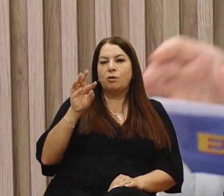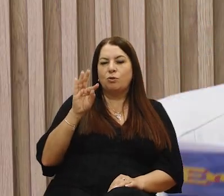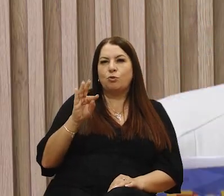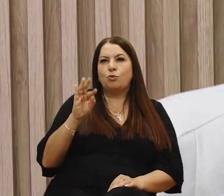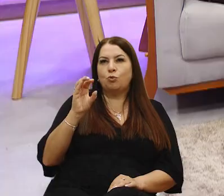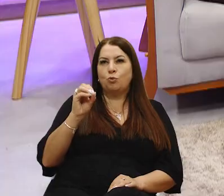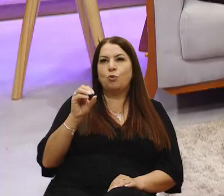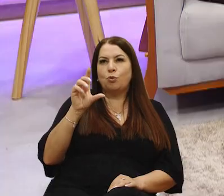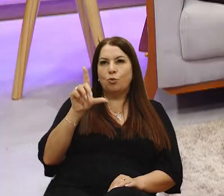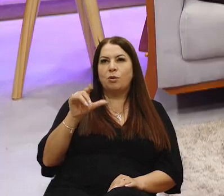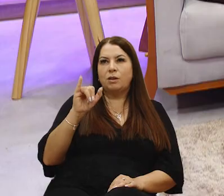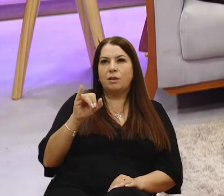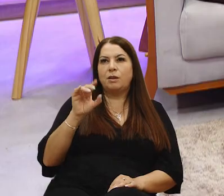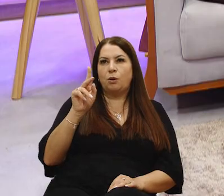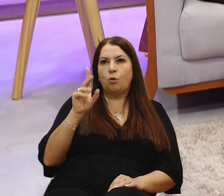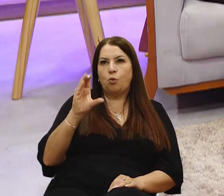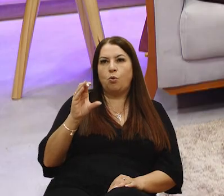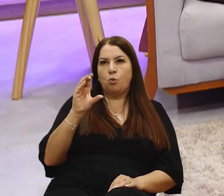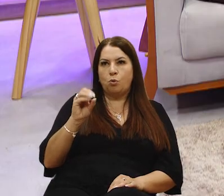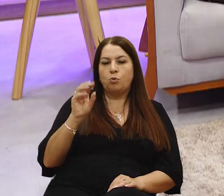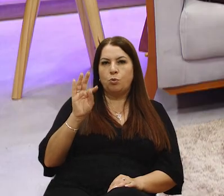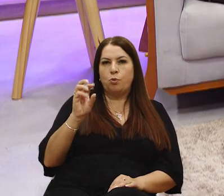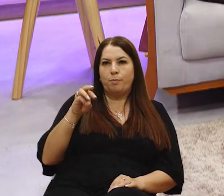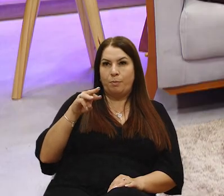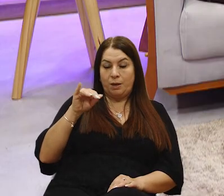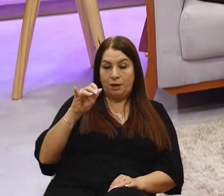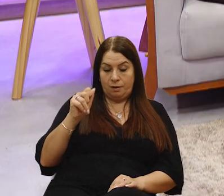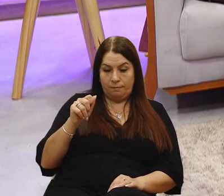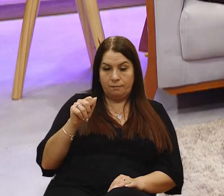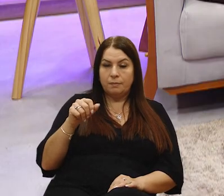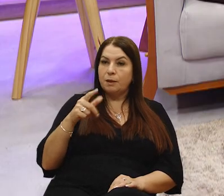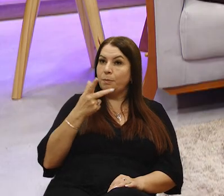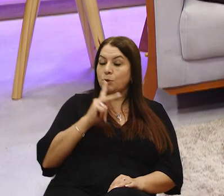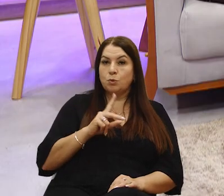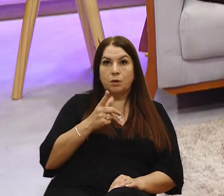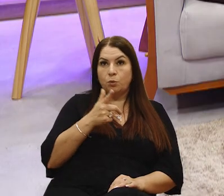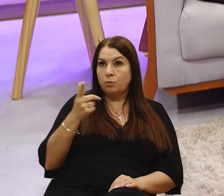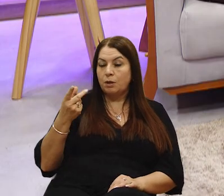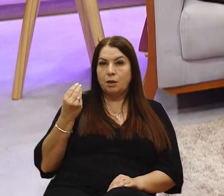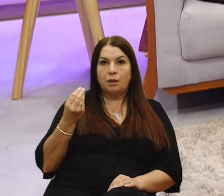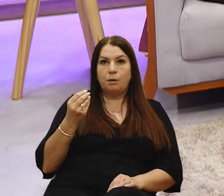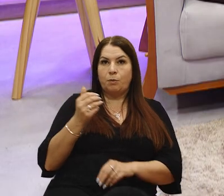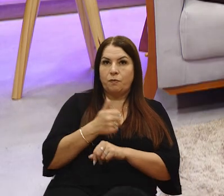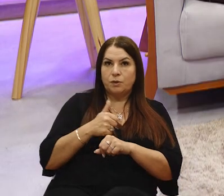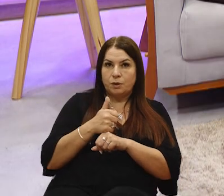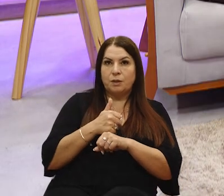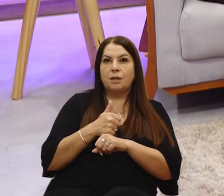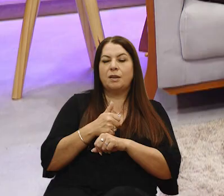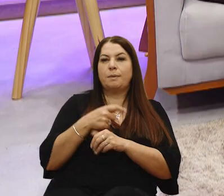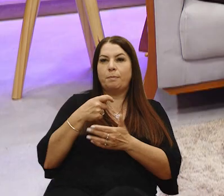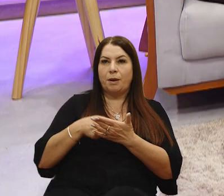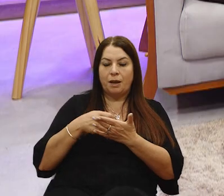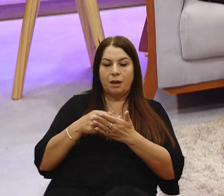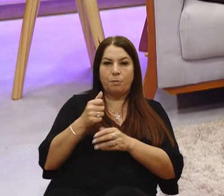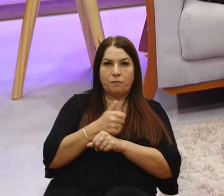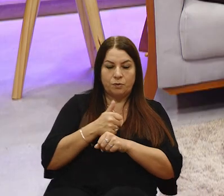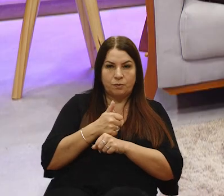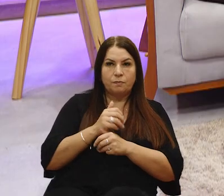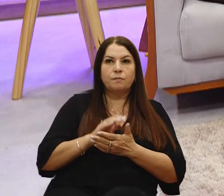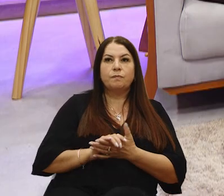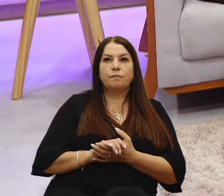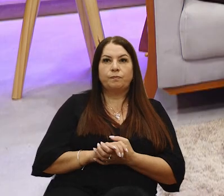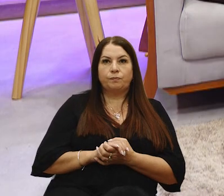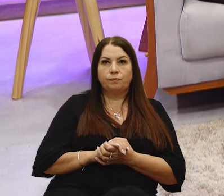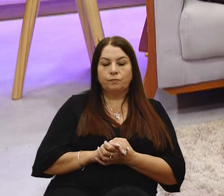Também tem, então, pelo SUS, só para a gente também falar que tem essas opções para todas as pessoas, inclusive as que não têm condições, né, de ter profissionais, de